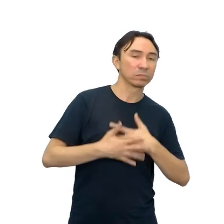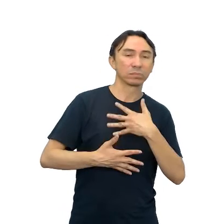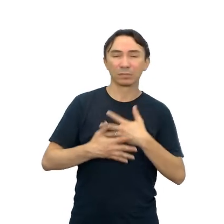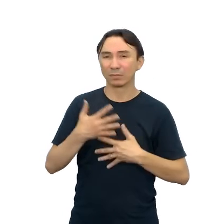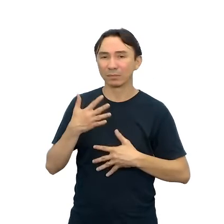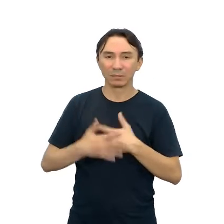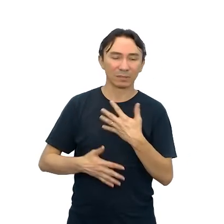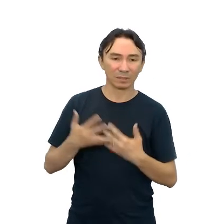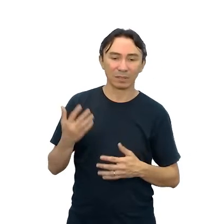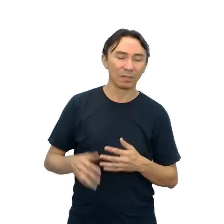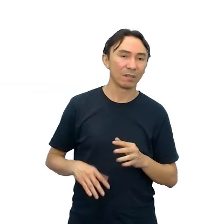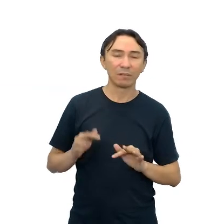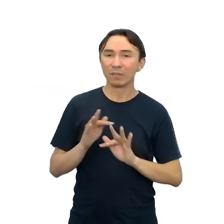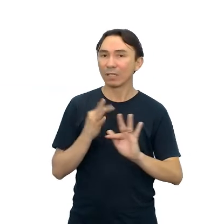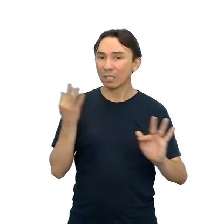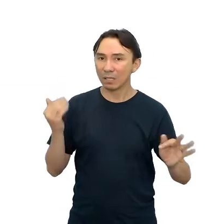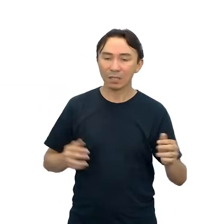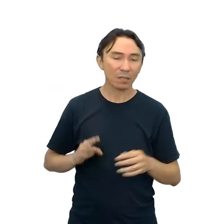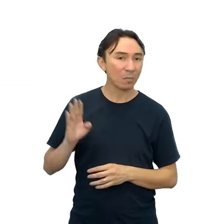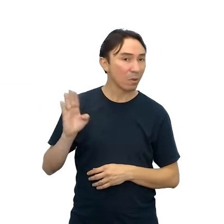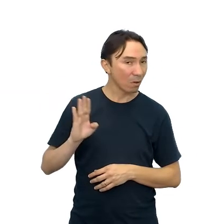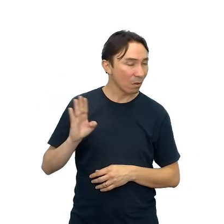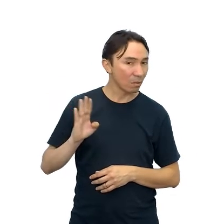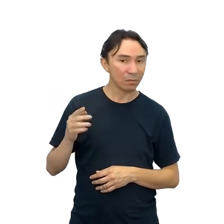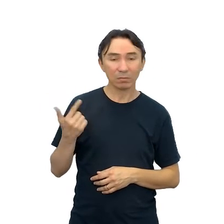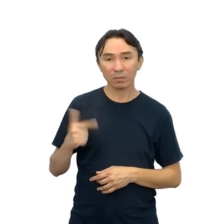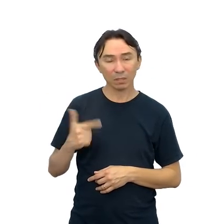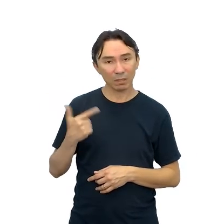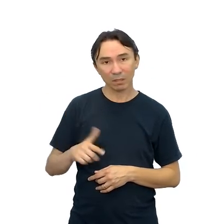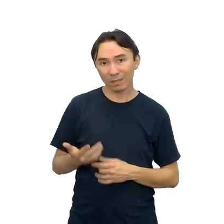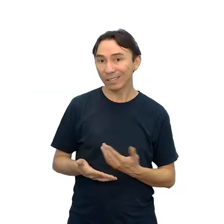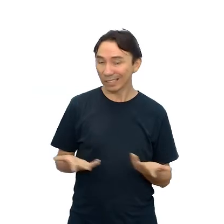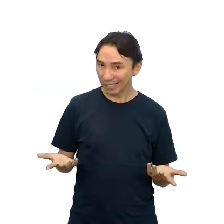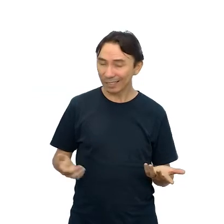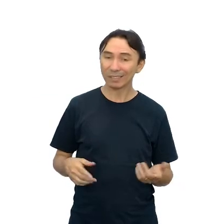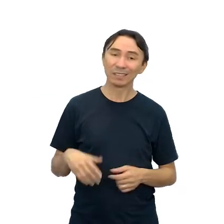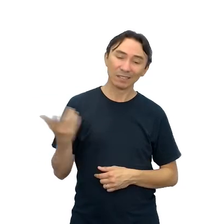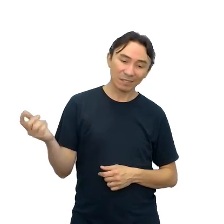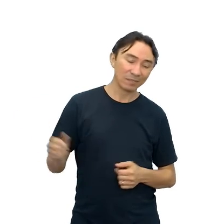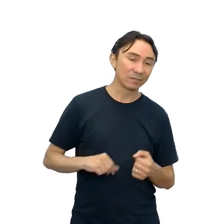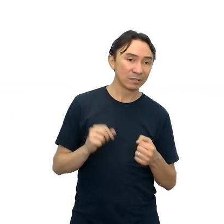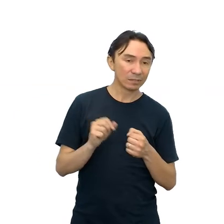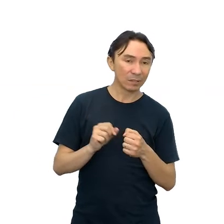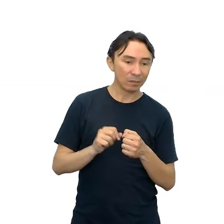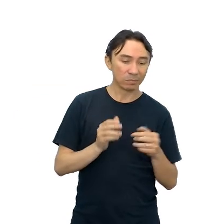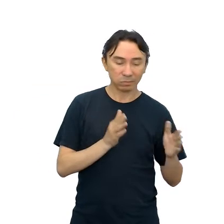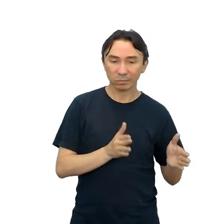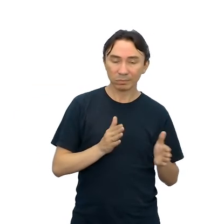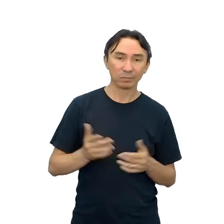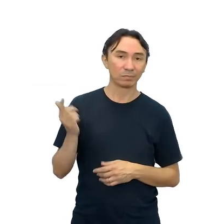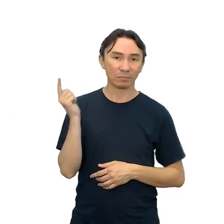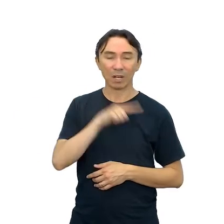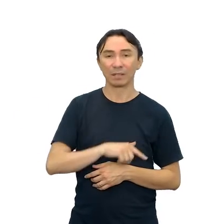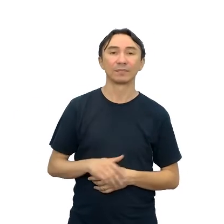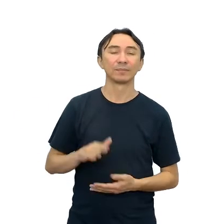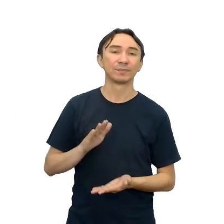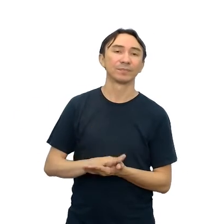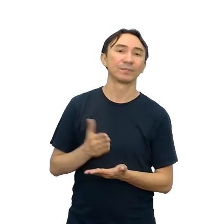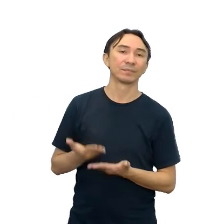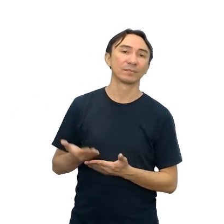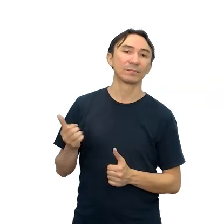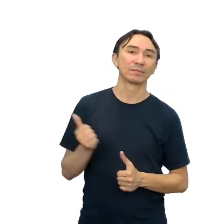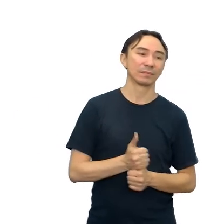física, biológica nesse processo para que essa construção toda ocorra, né?